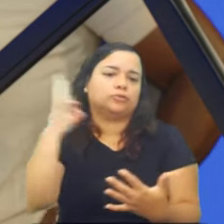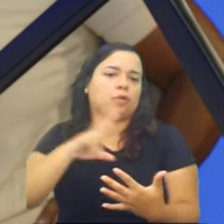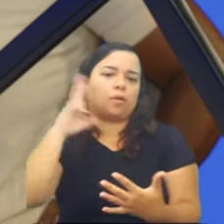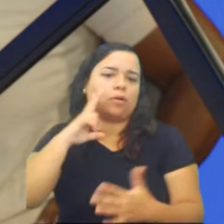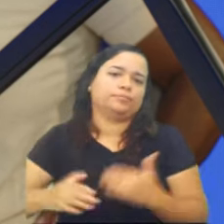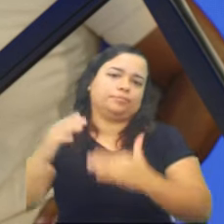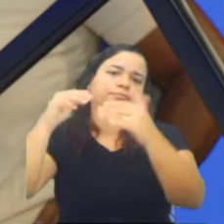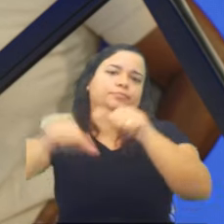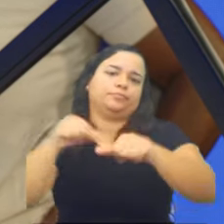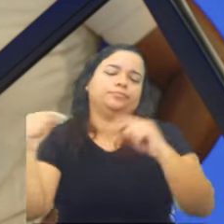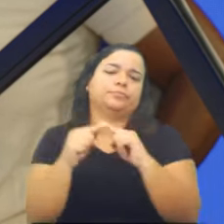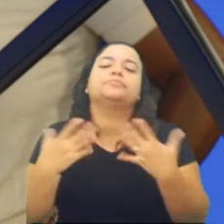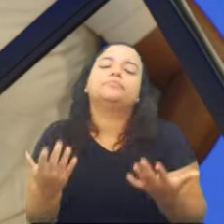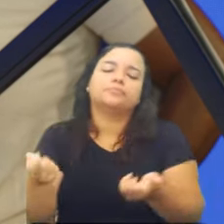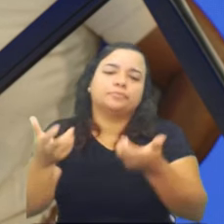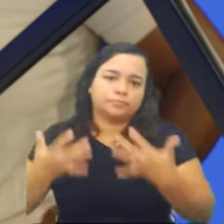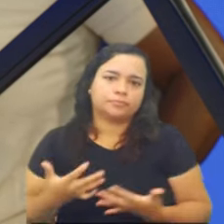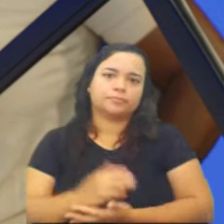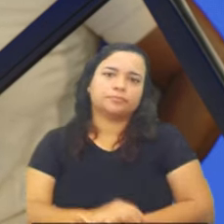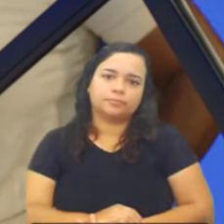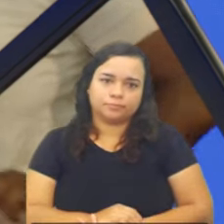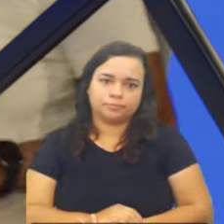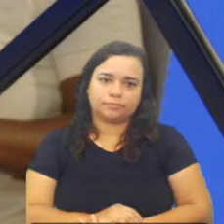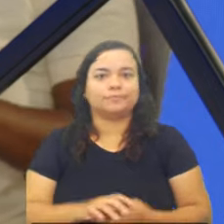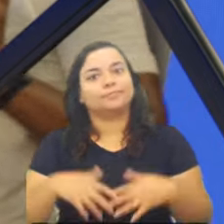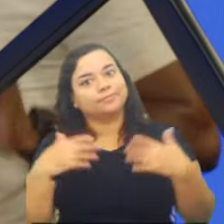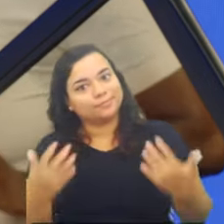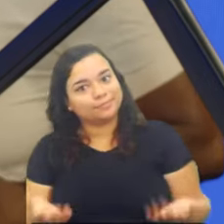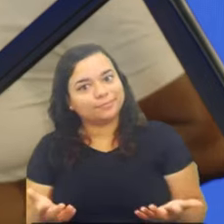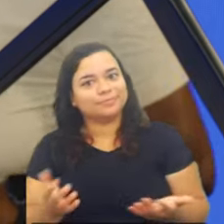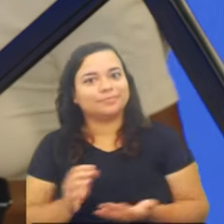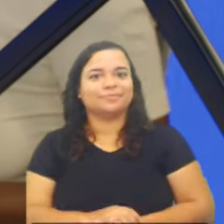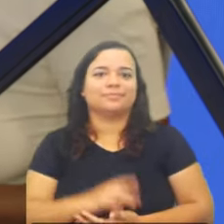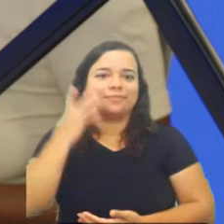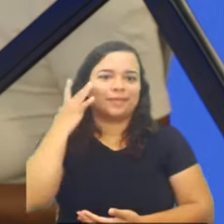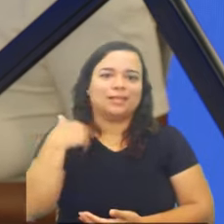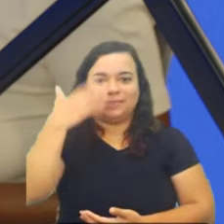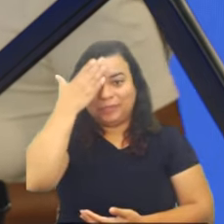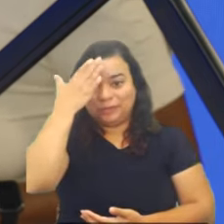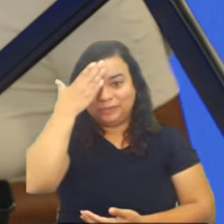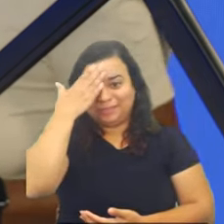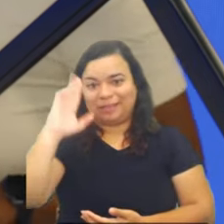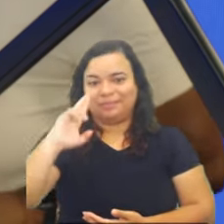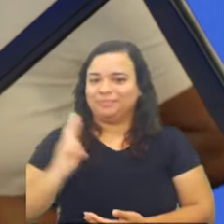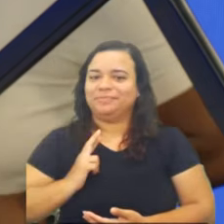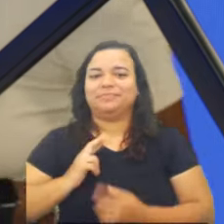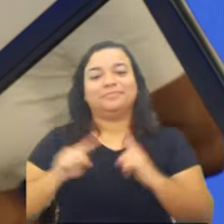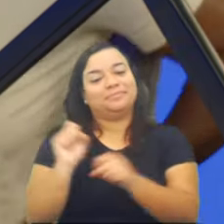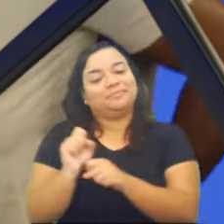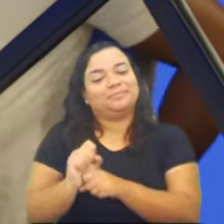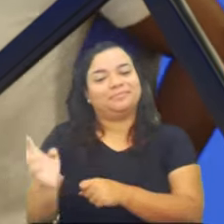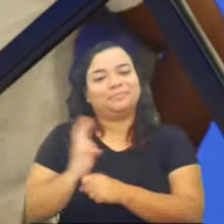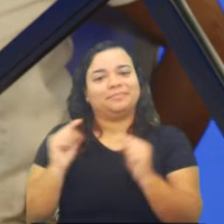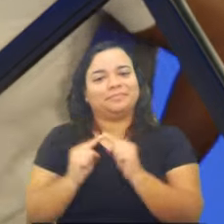trajetória de crescimento e transformação Bom eu acho que eu já até sei a resposta mas eu esperar você